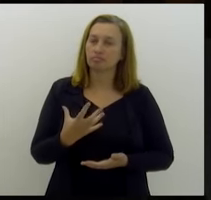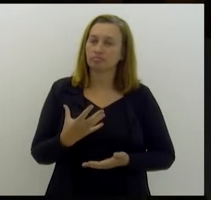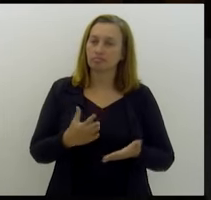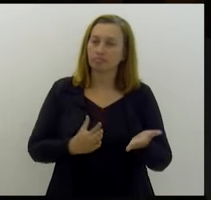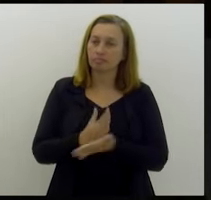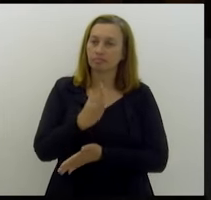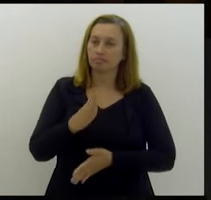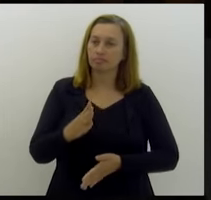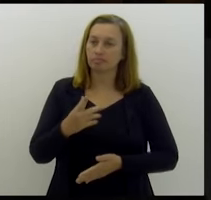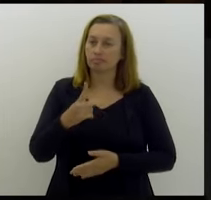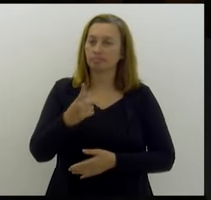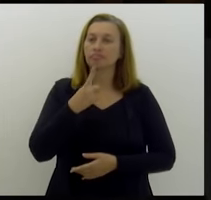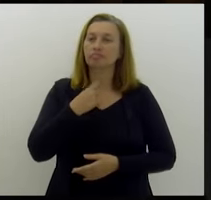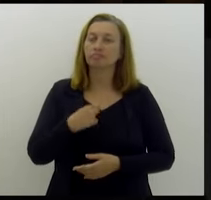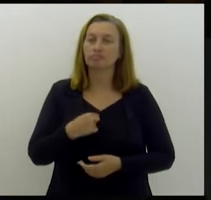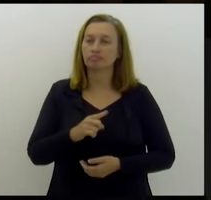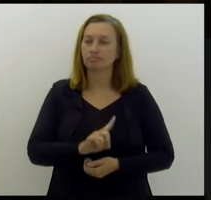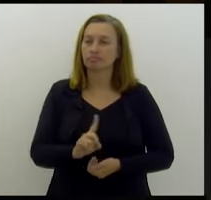seus